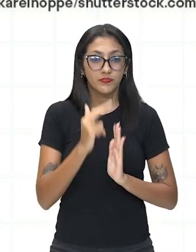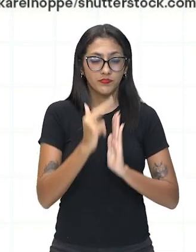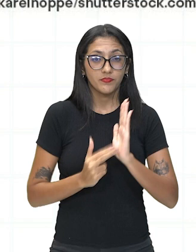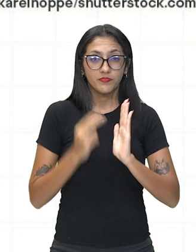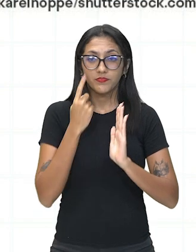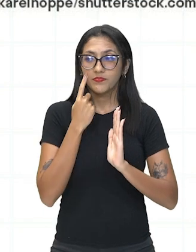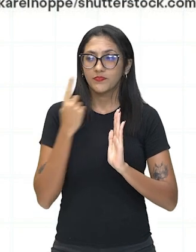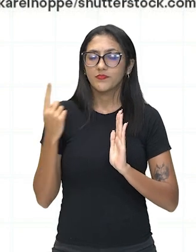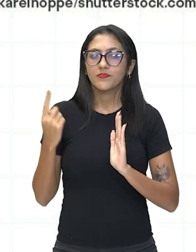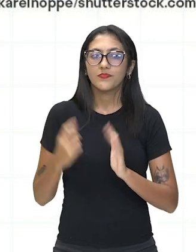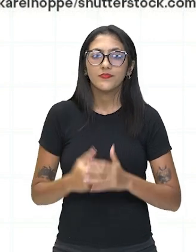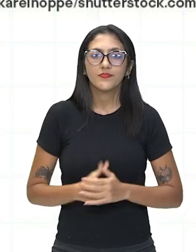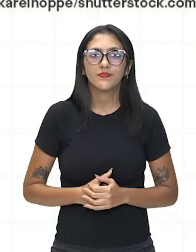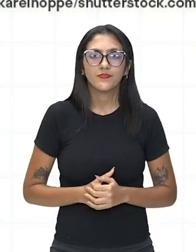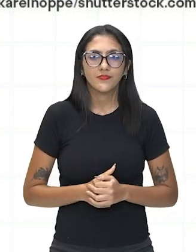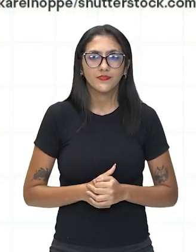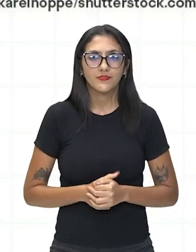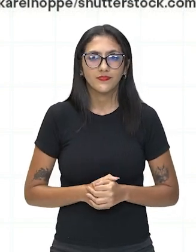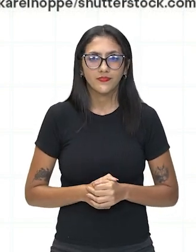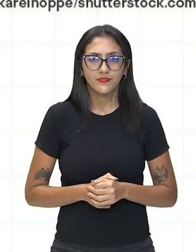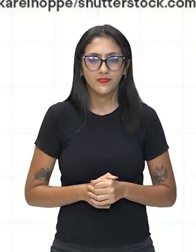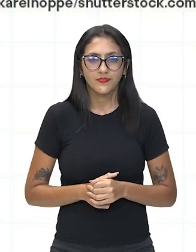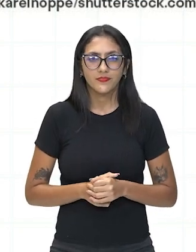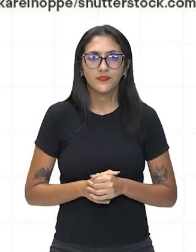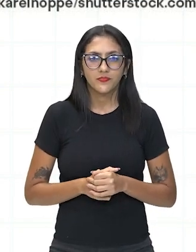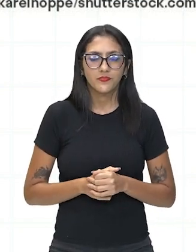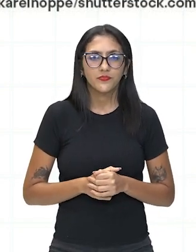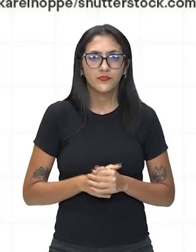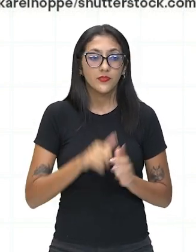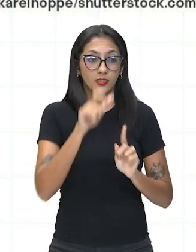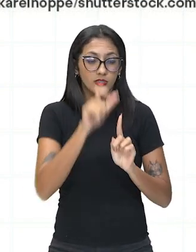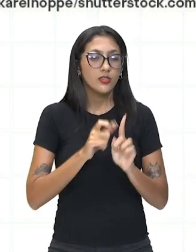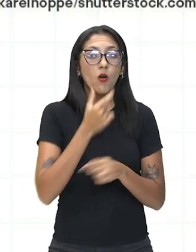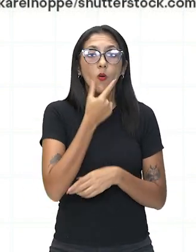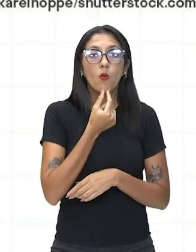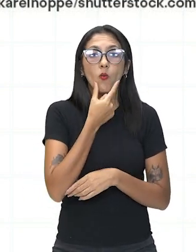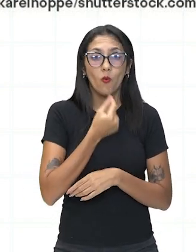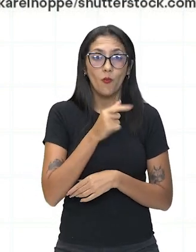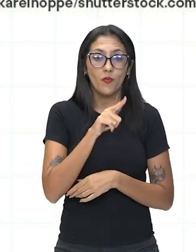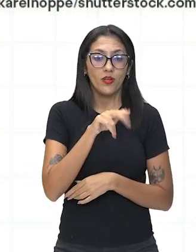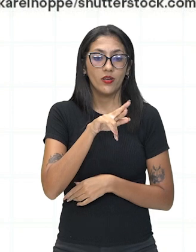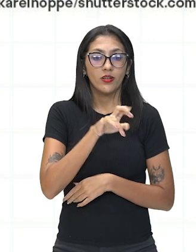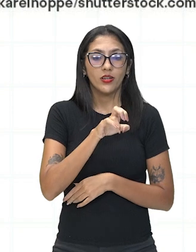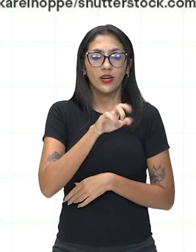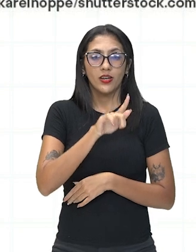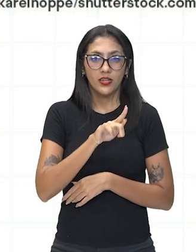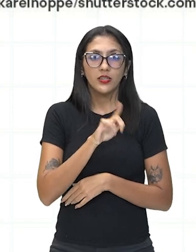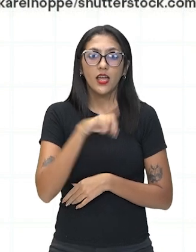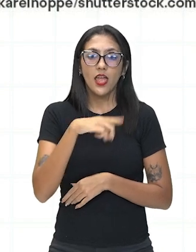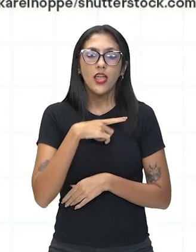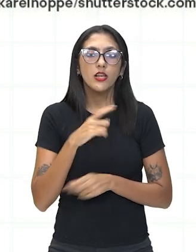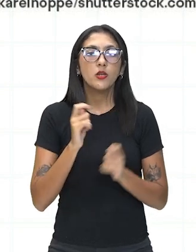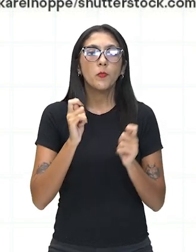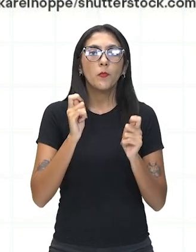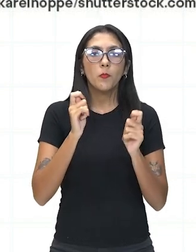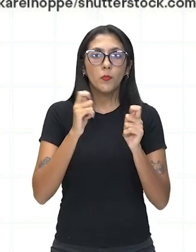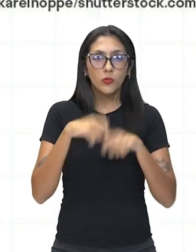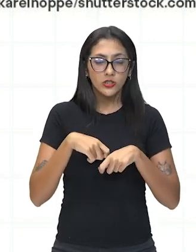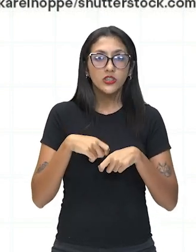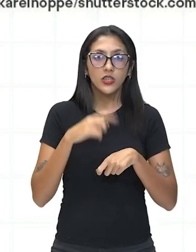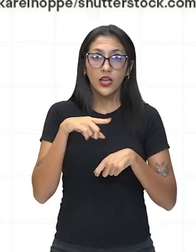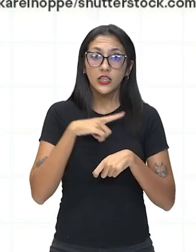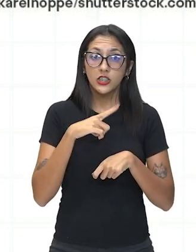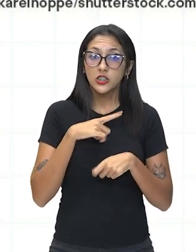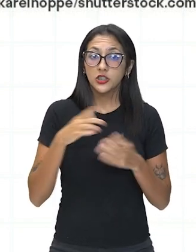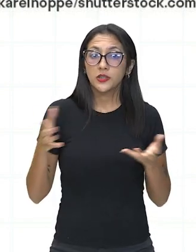Greg could swim when he was younger. O Greg, ele podia o quê? Nadar, swim, when he